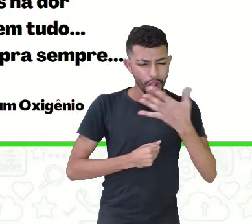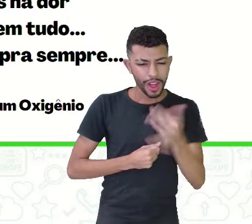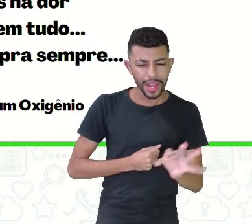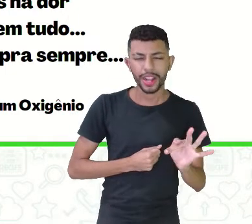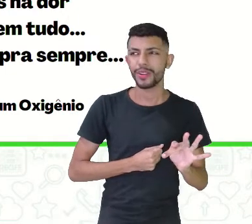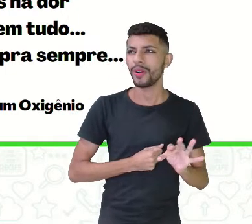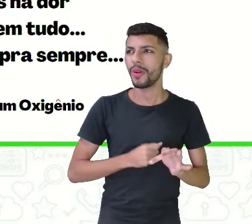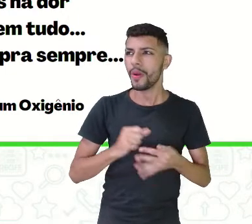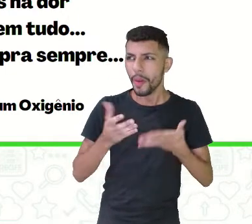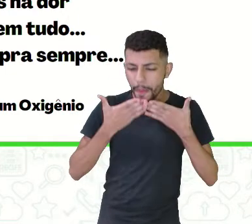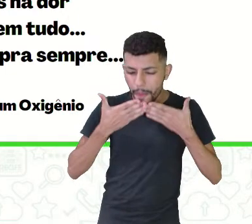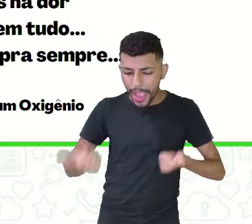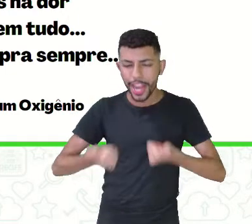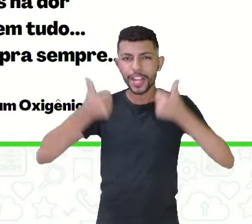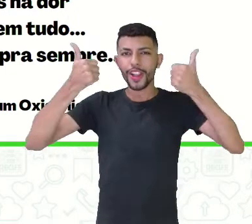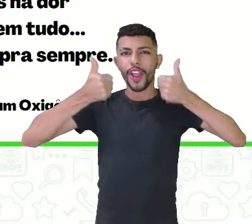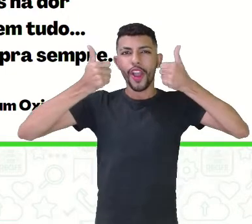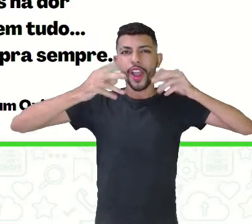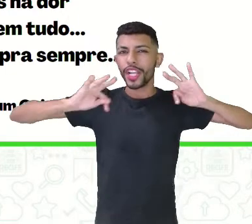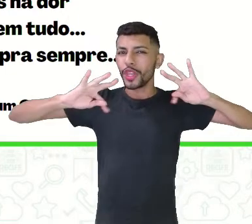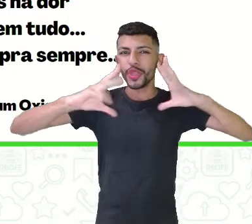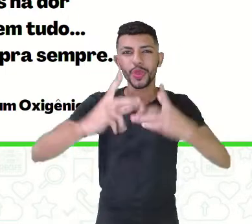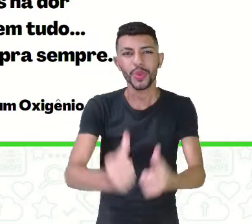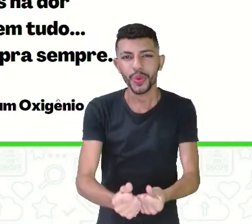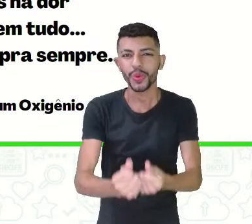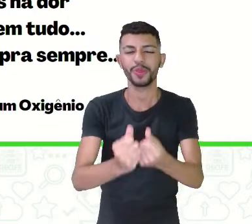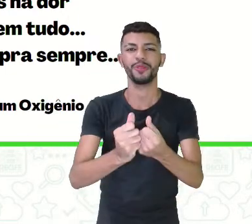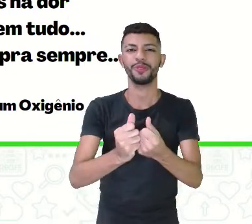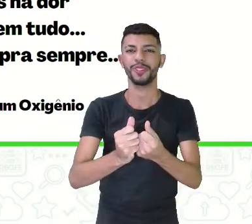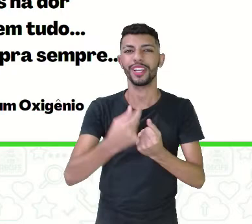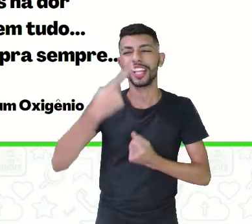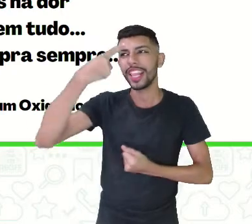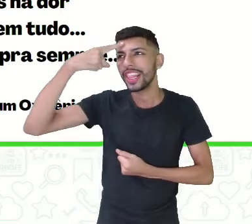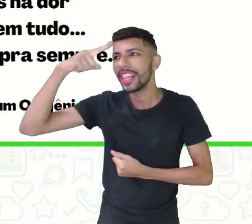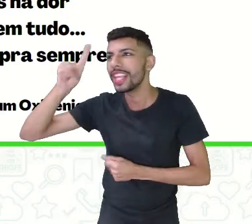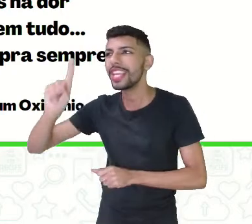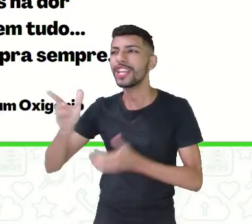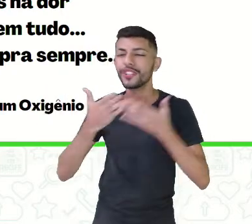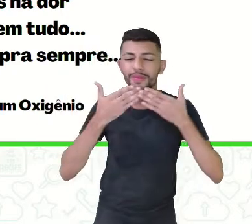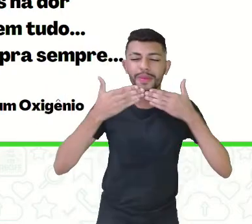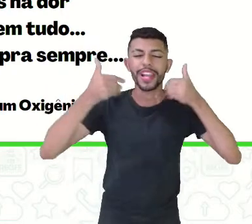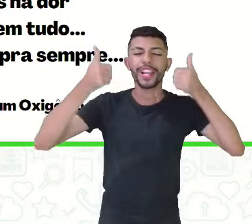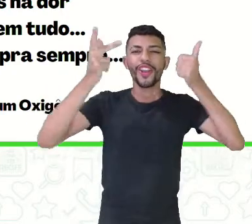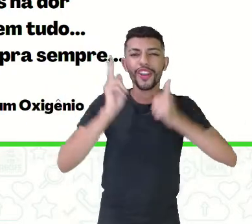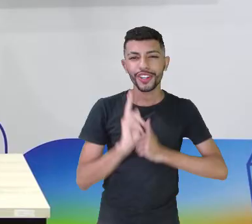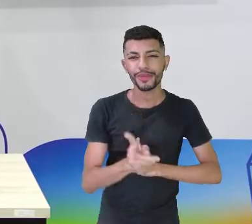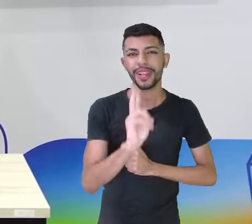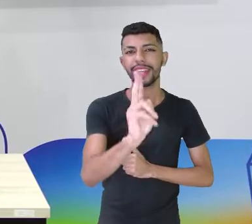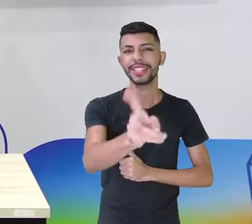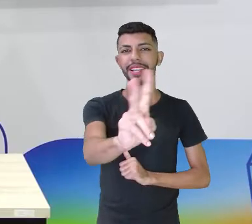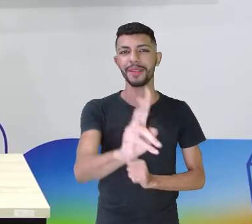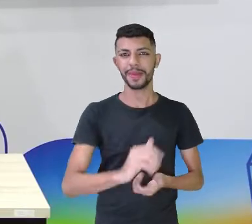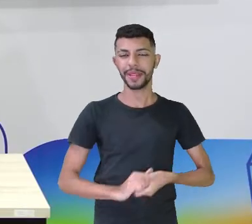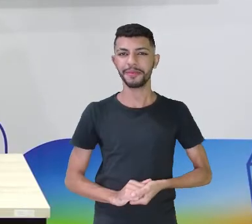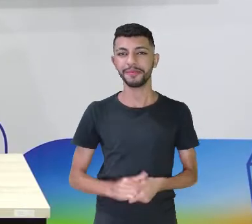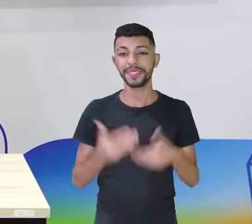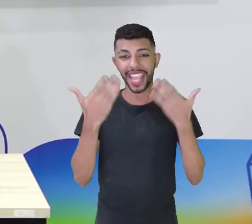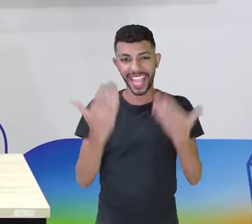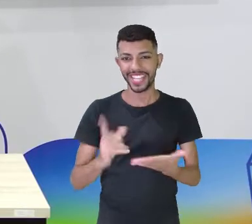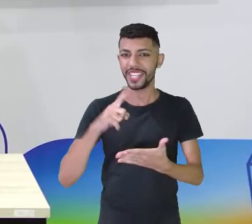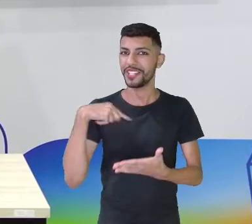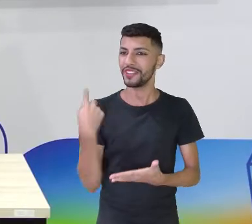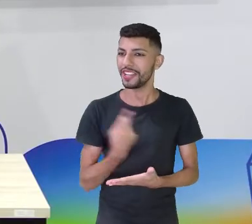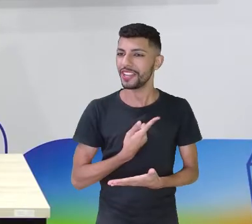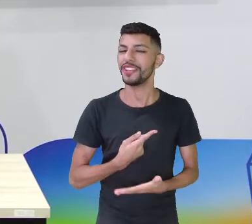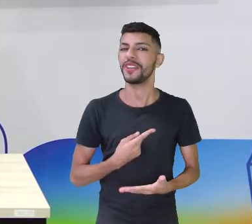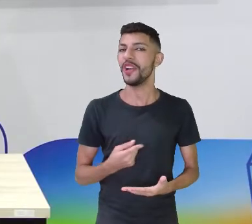dor, melhores em tudo. Dias melhores para sempre. É isso que a gente busca todos